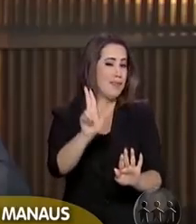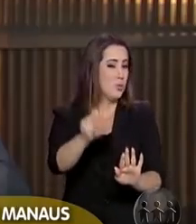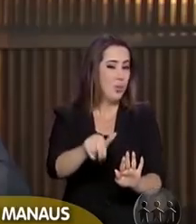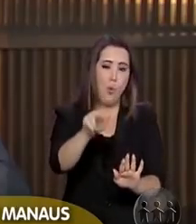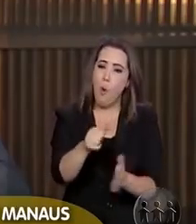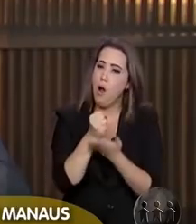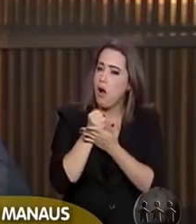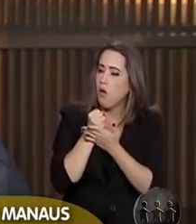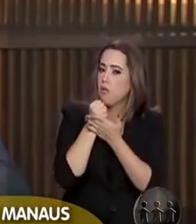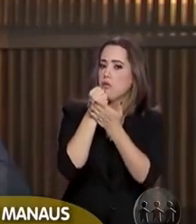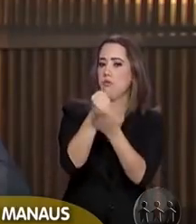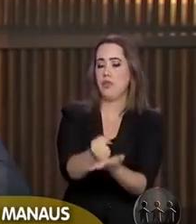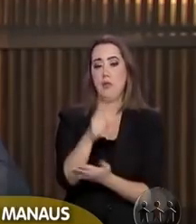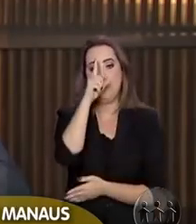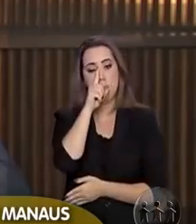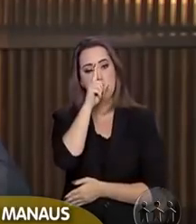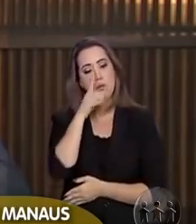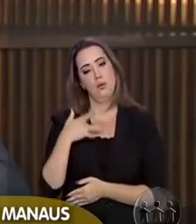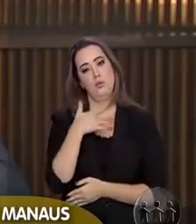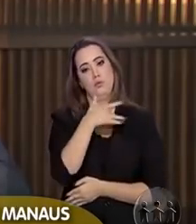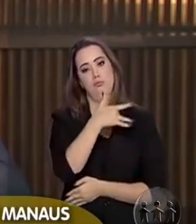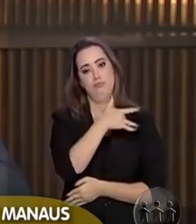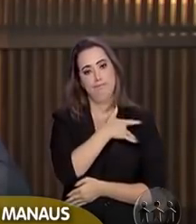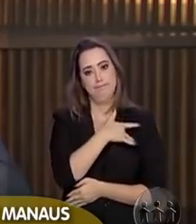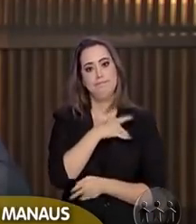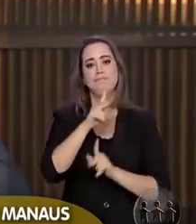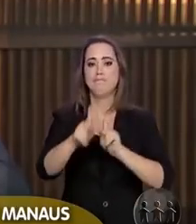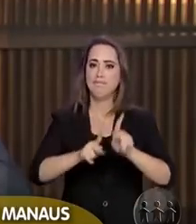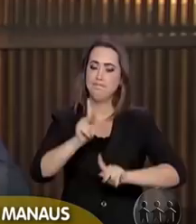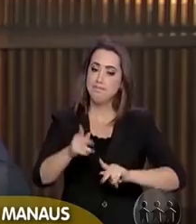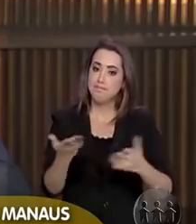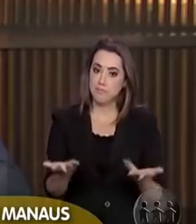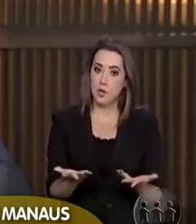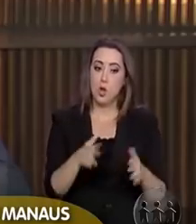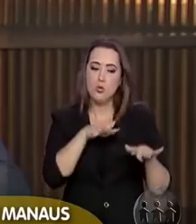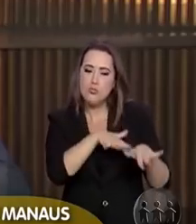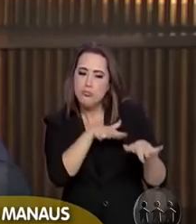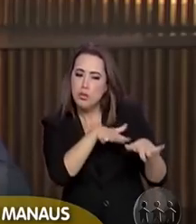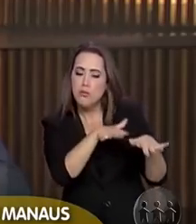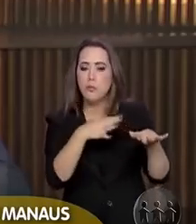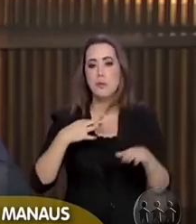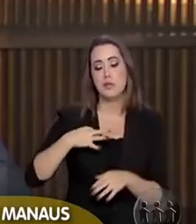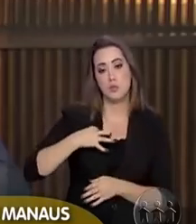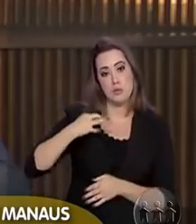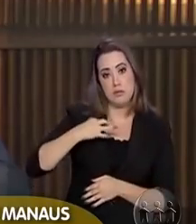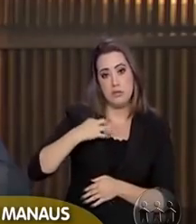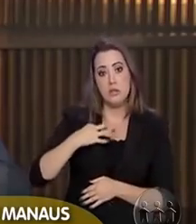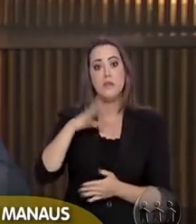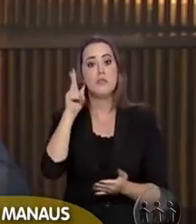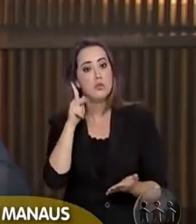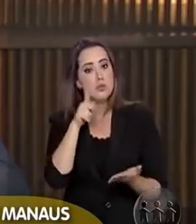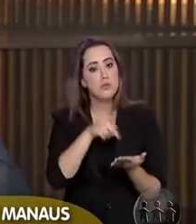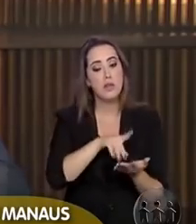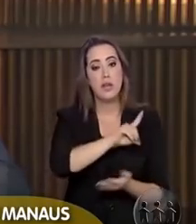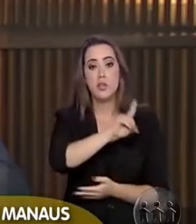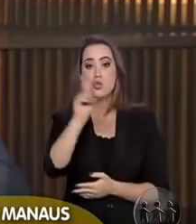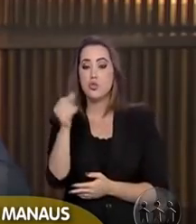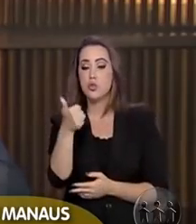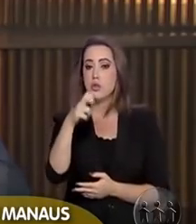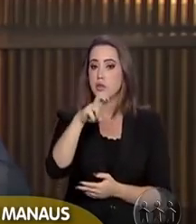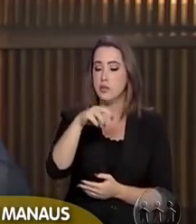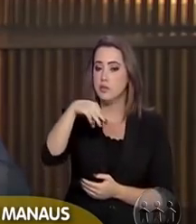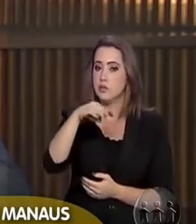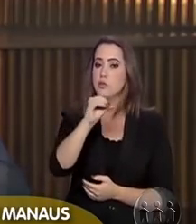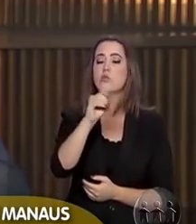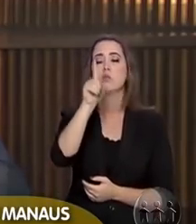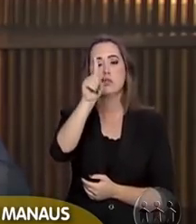12, o presidente da República fez um pronunciamento que foi divulgado em rede nacional, alertando os apoiadores